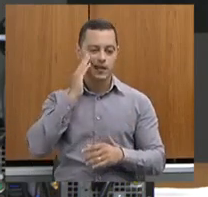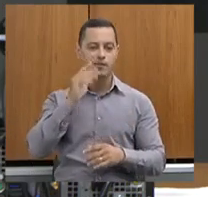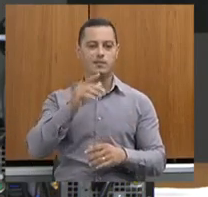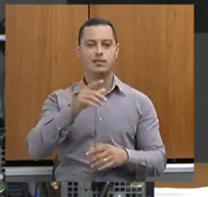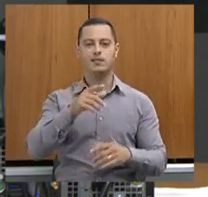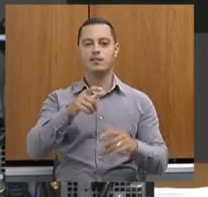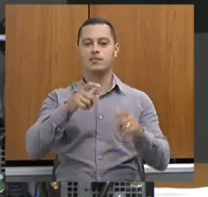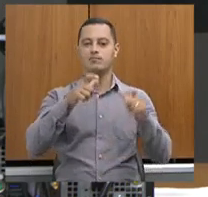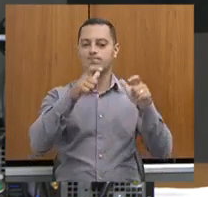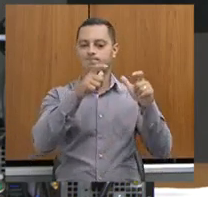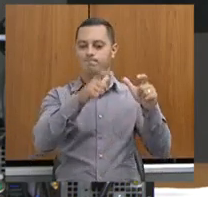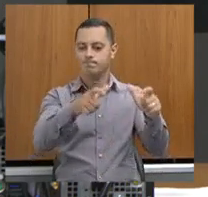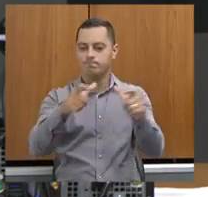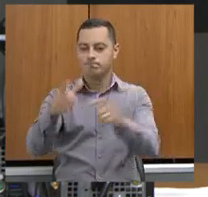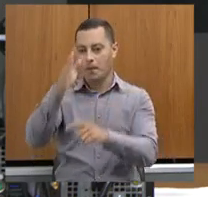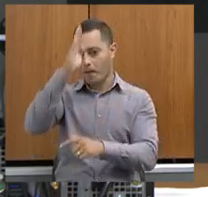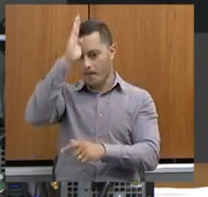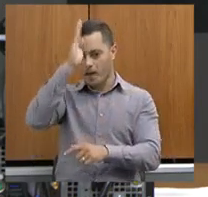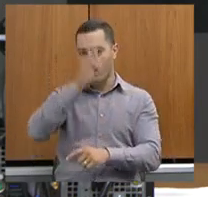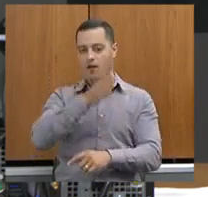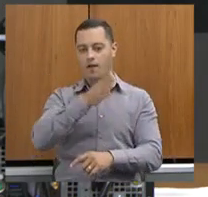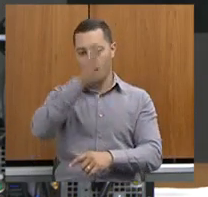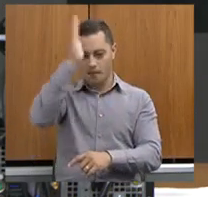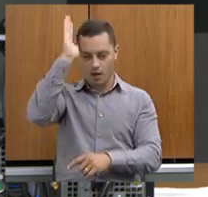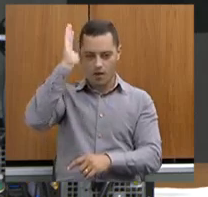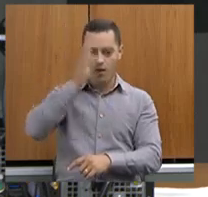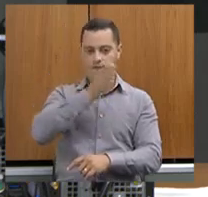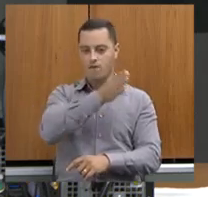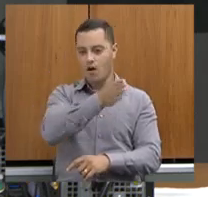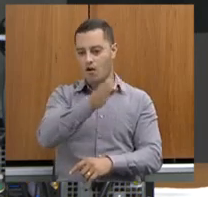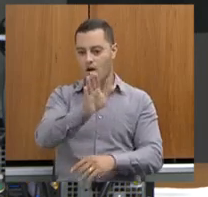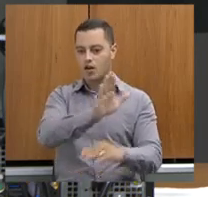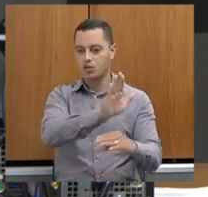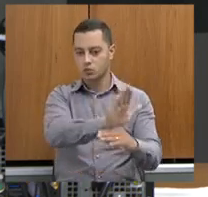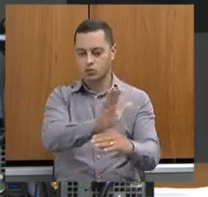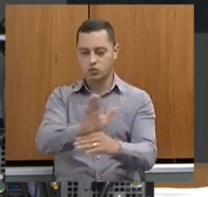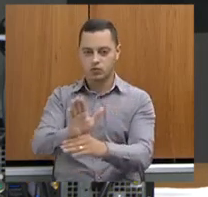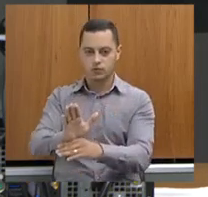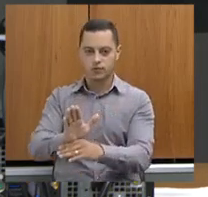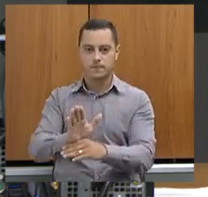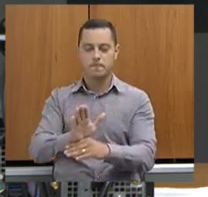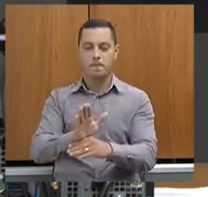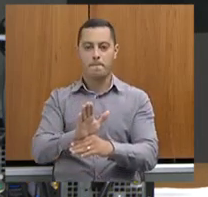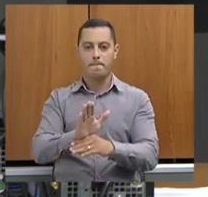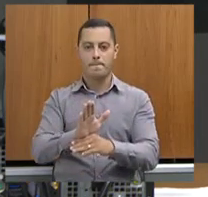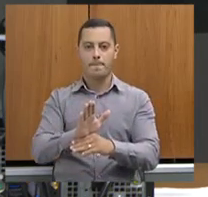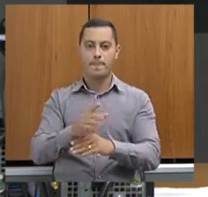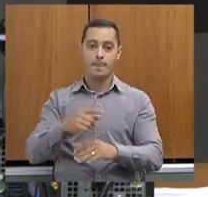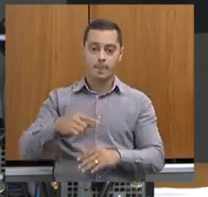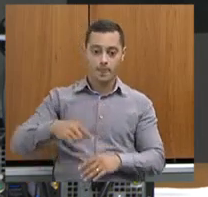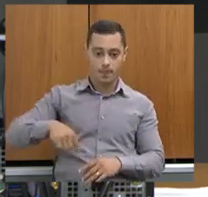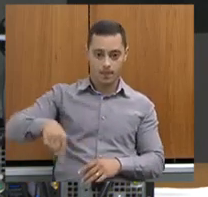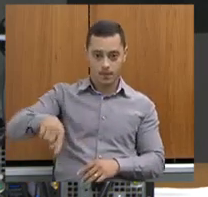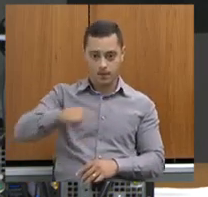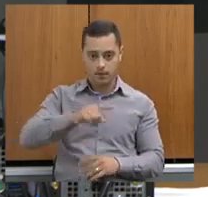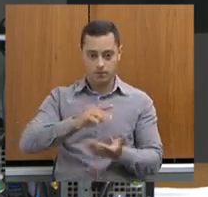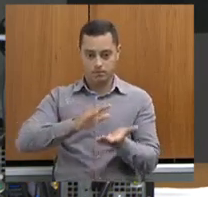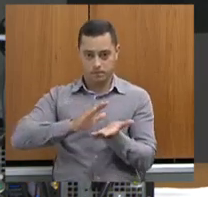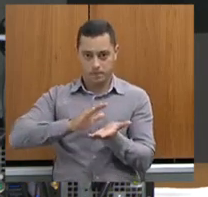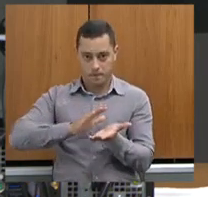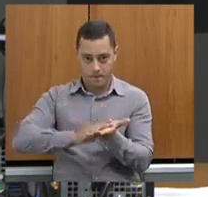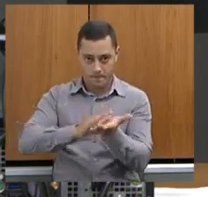tantas coisas mas ao darmos essa Moção ao Senhor